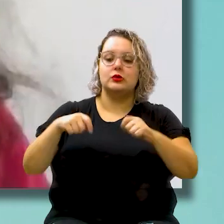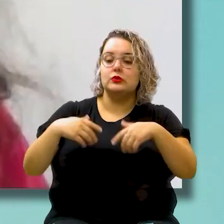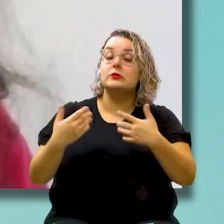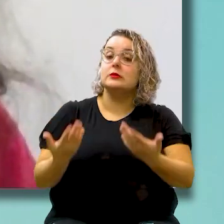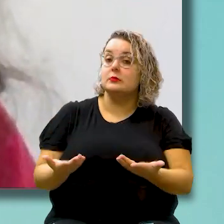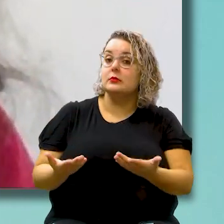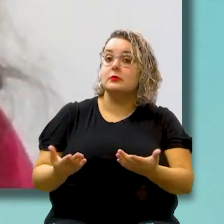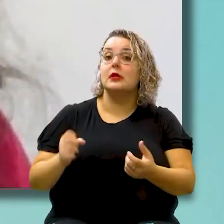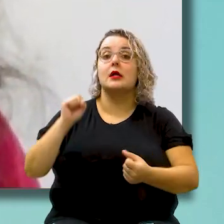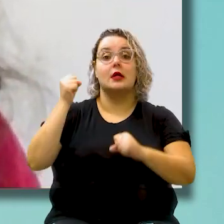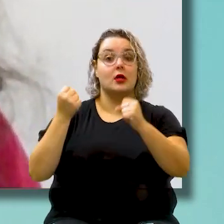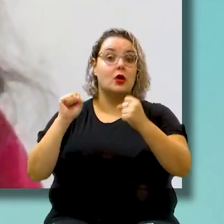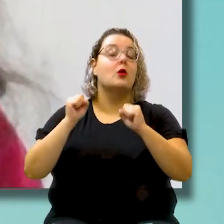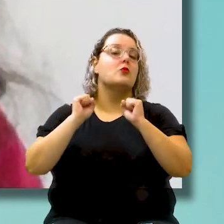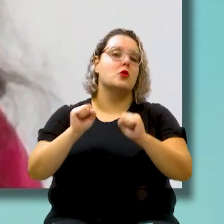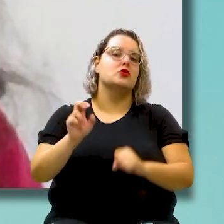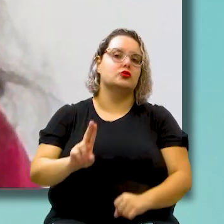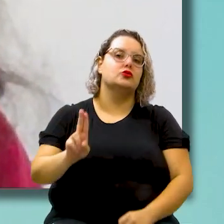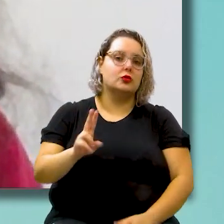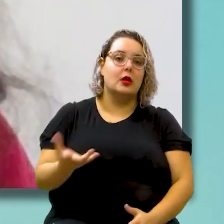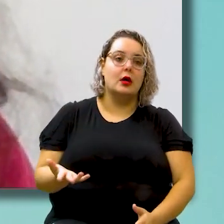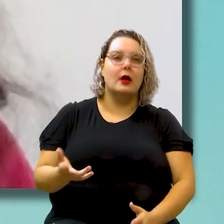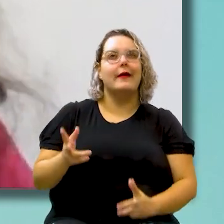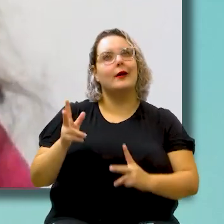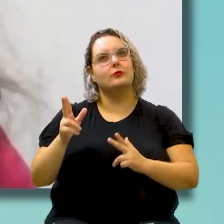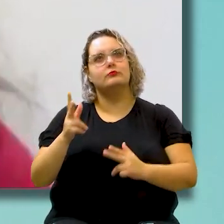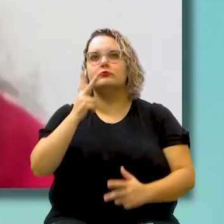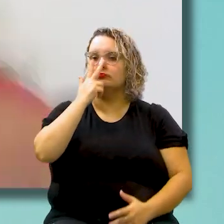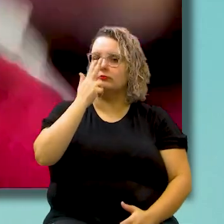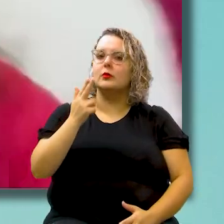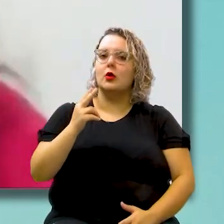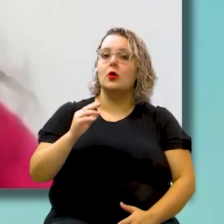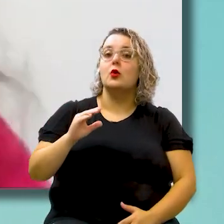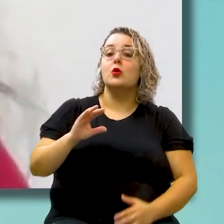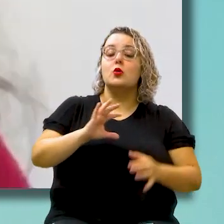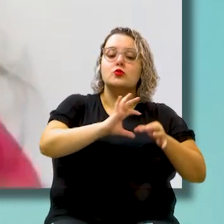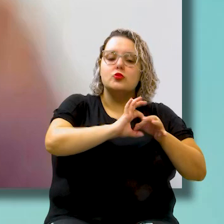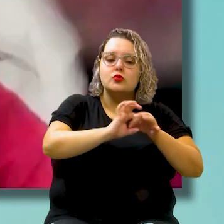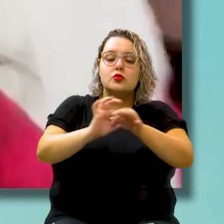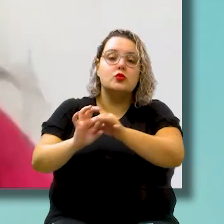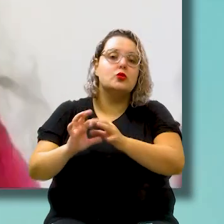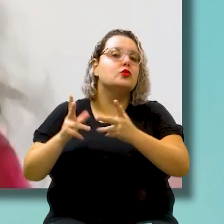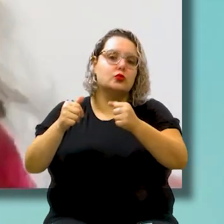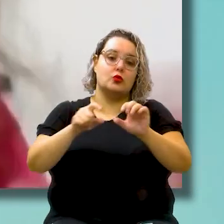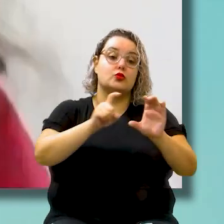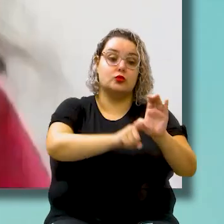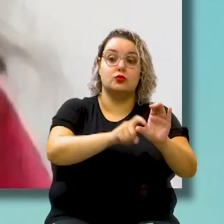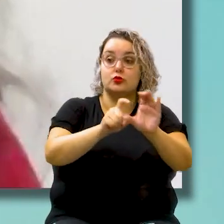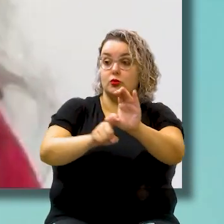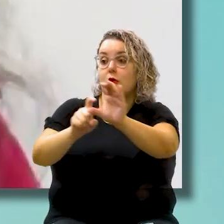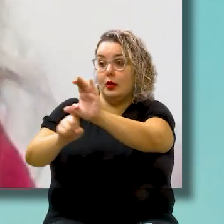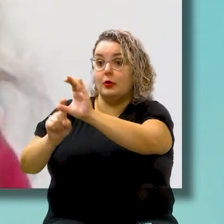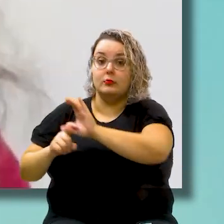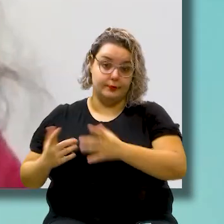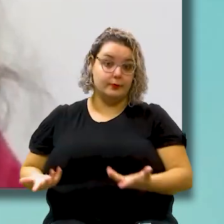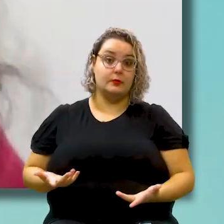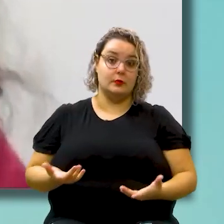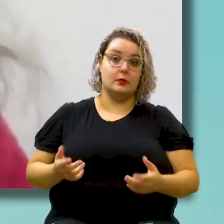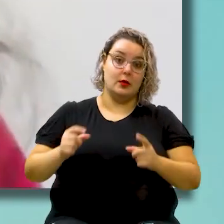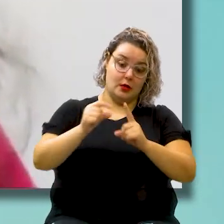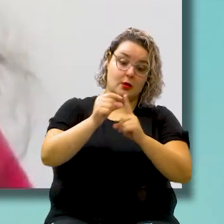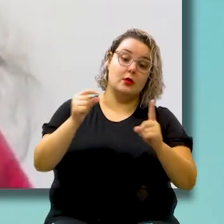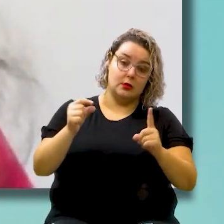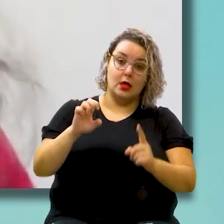volume suficiente para que a indústria também possa se utilizar. Então é como se fosse mesmo um circuito, todos dependem de todos. Aliás, essa é uma frase,